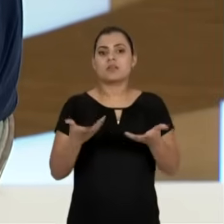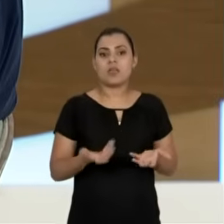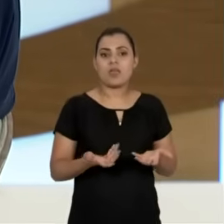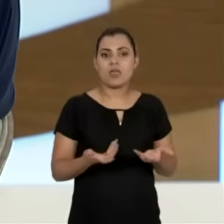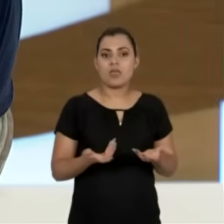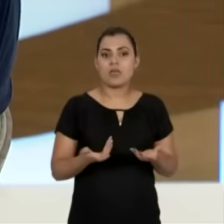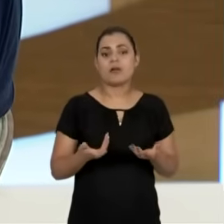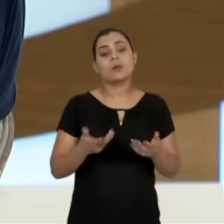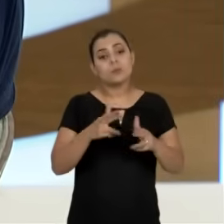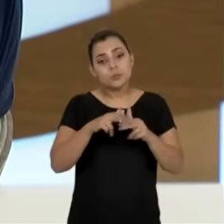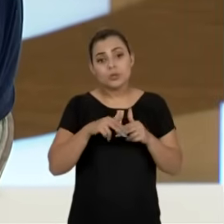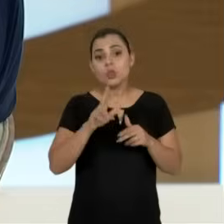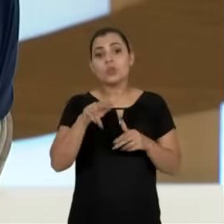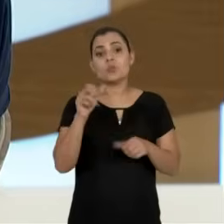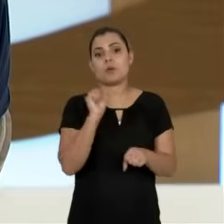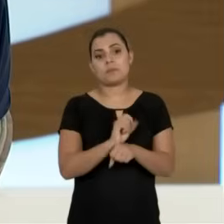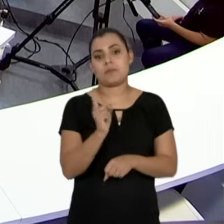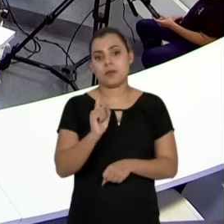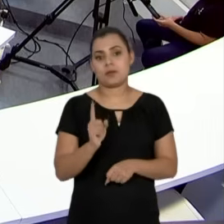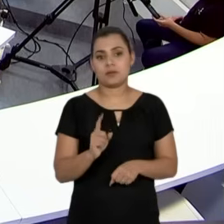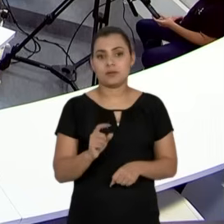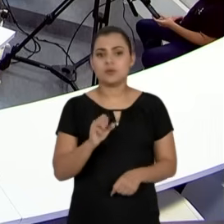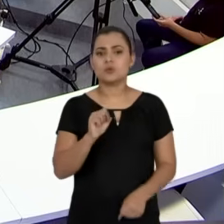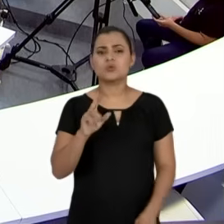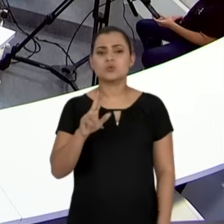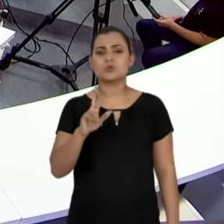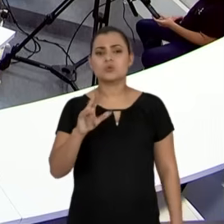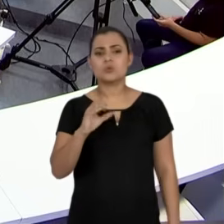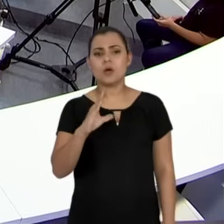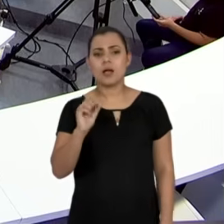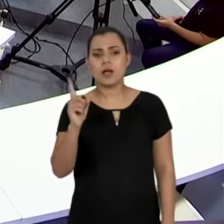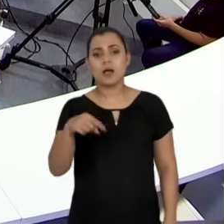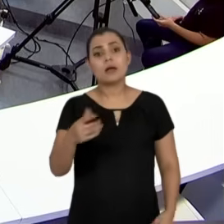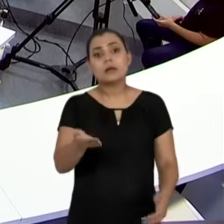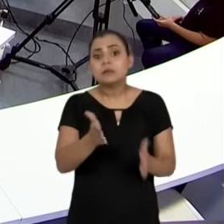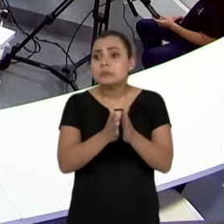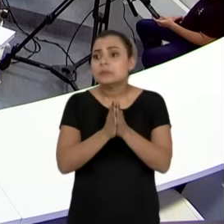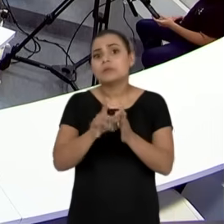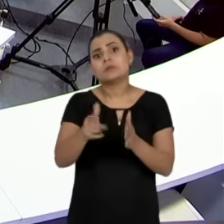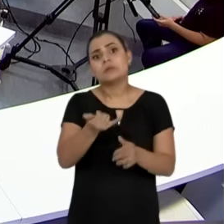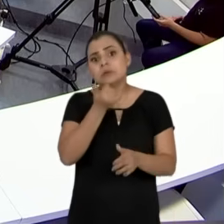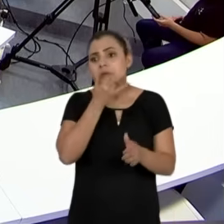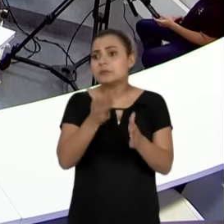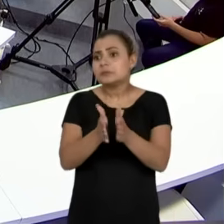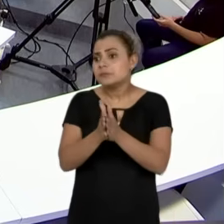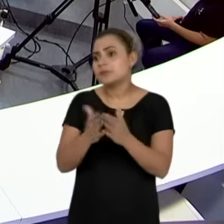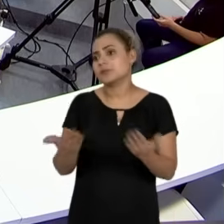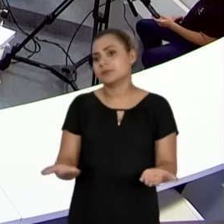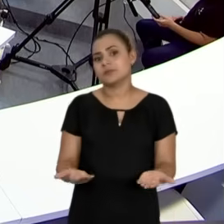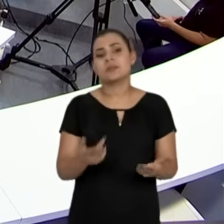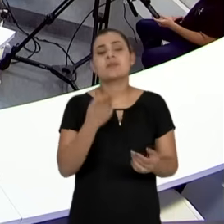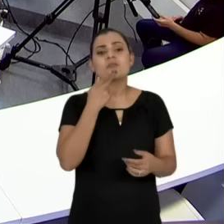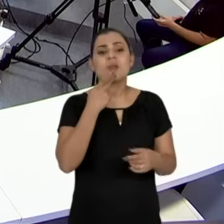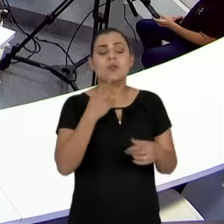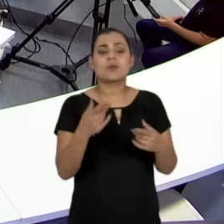biodigestor. E nunca para. Esse é qual Suruacá? Meu Deus do céu, gente, me ajuda, Marcelo. Já que o senhor falou em